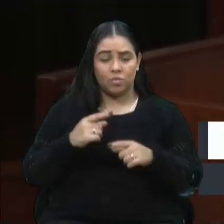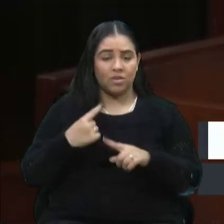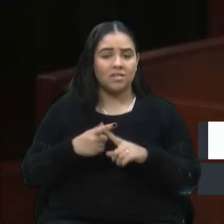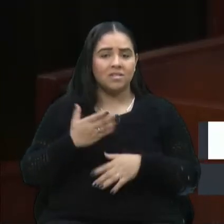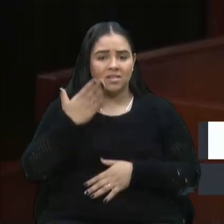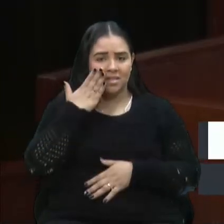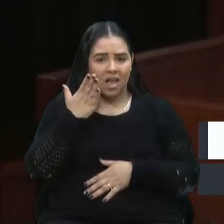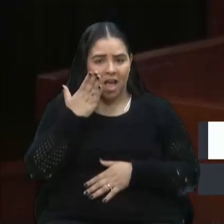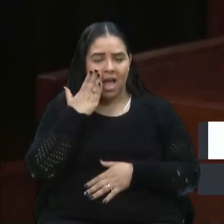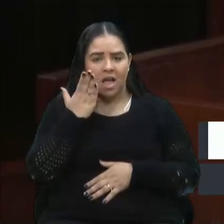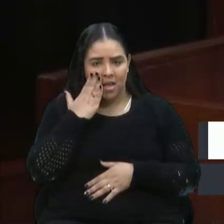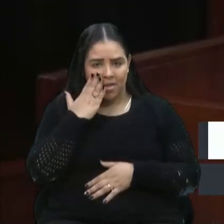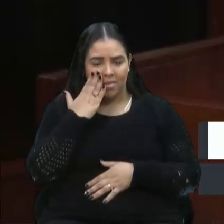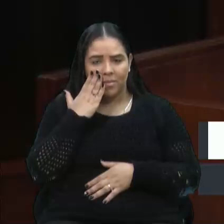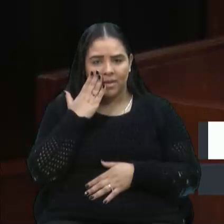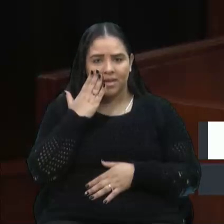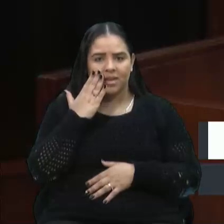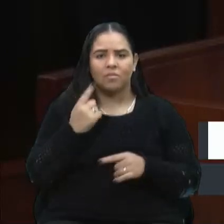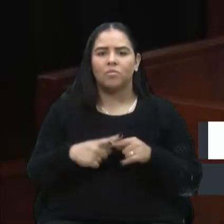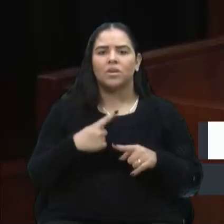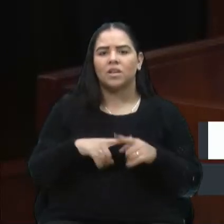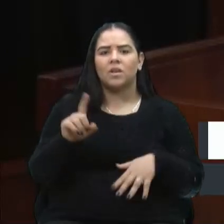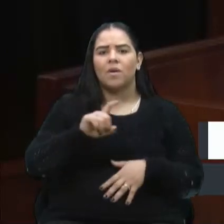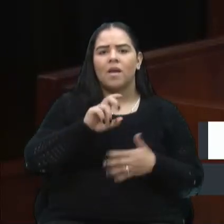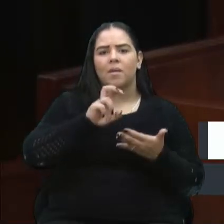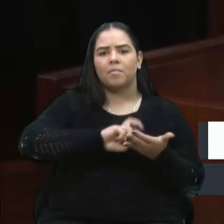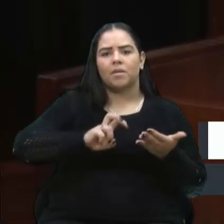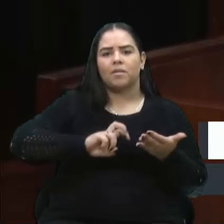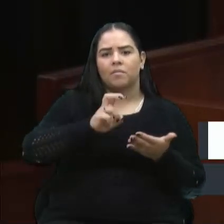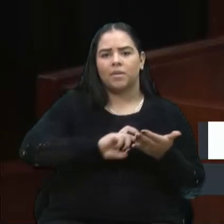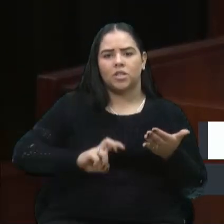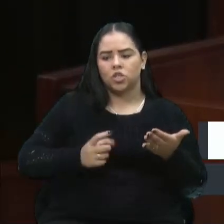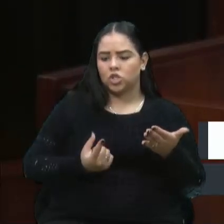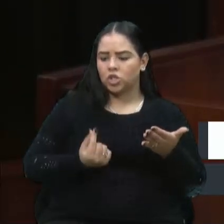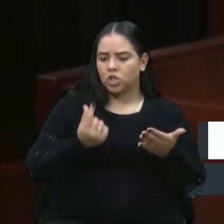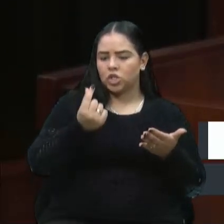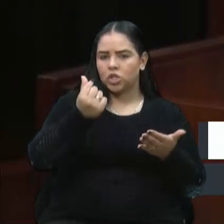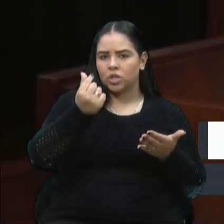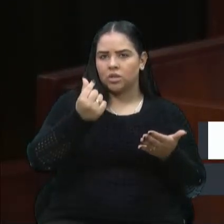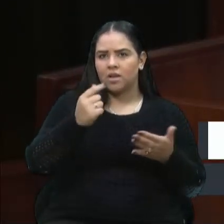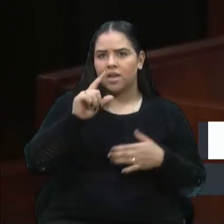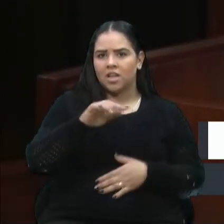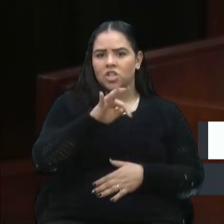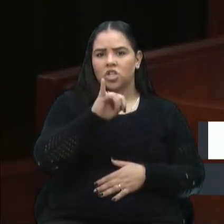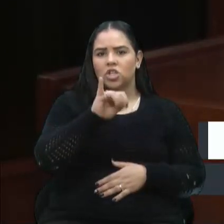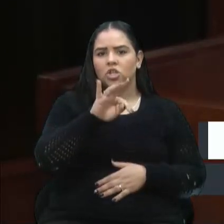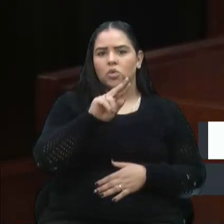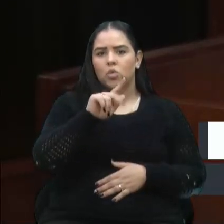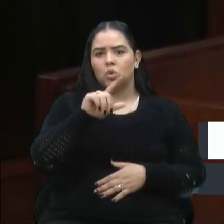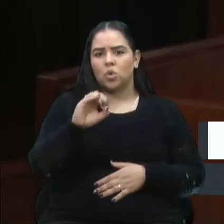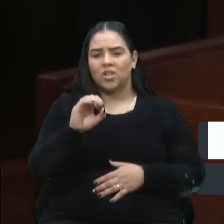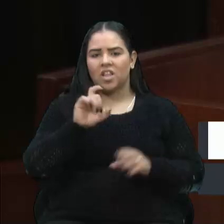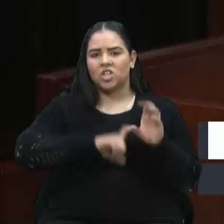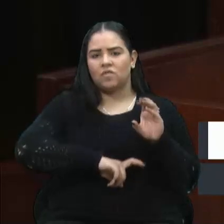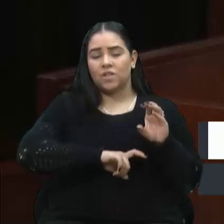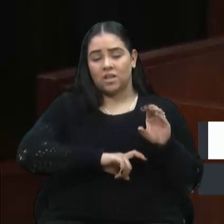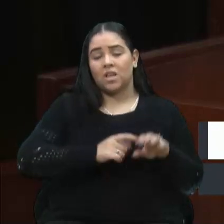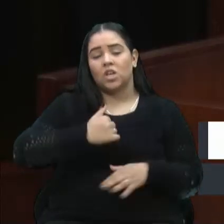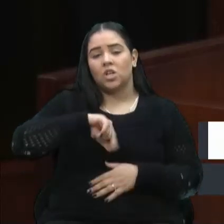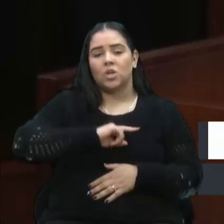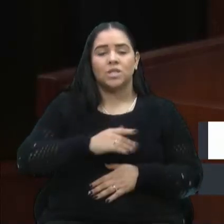sabe que para expandir uma economia não é imprimindo moeda, é imprimindo título, né, título da dívida pública. E isso, a gente sabe